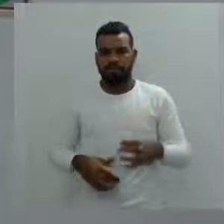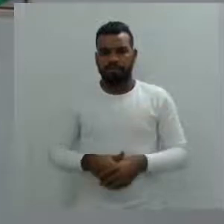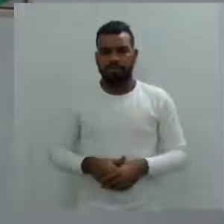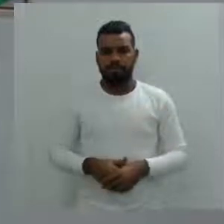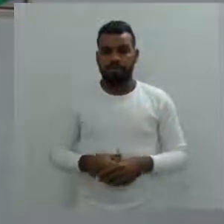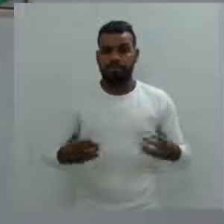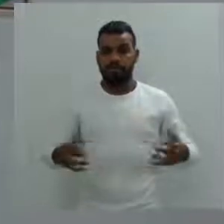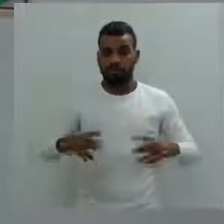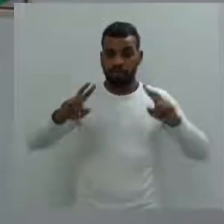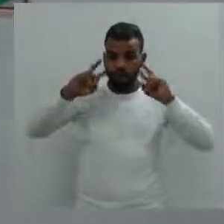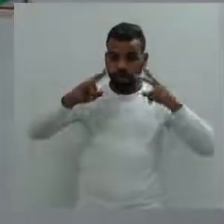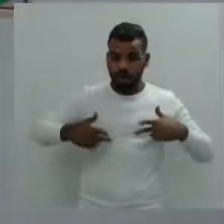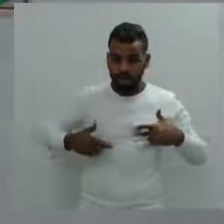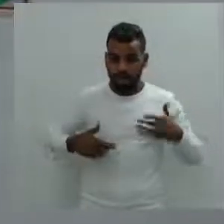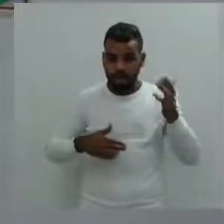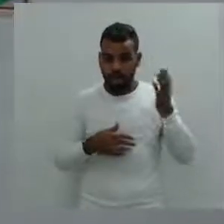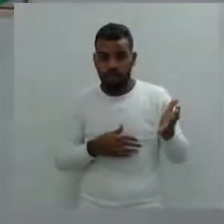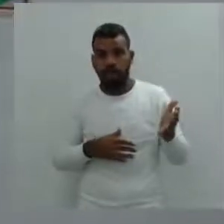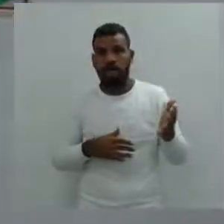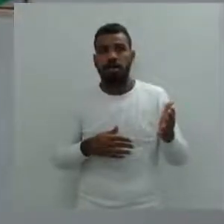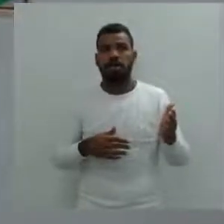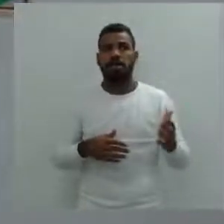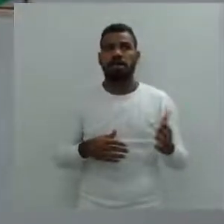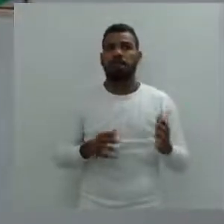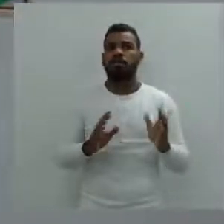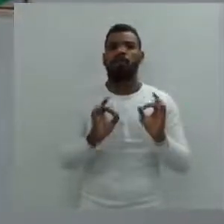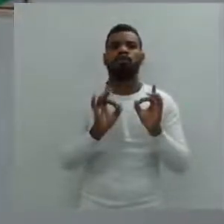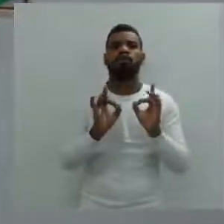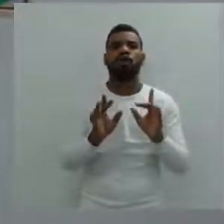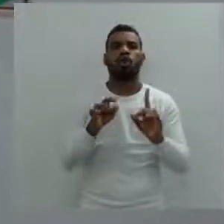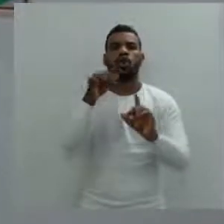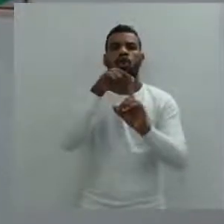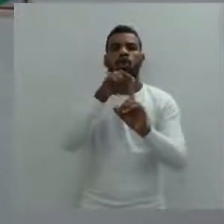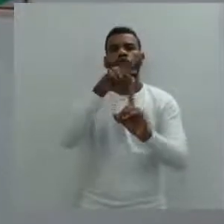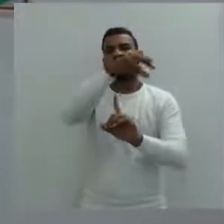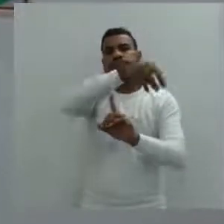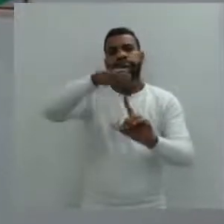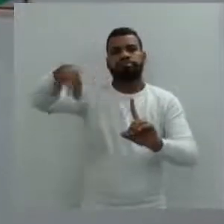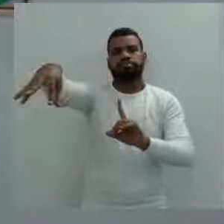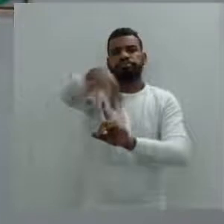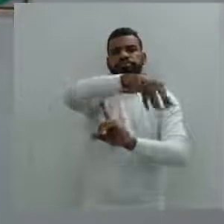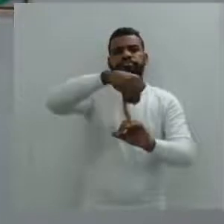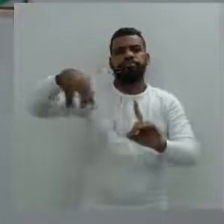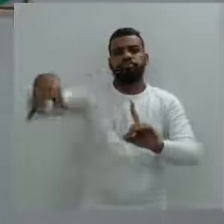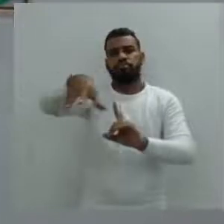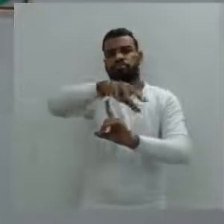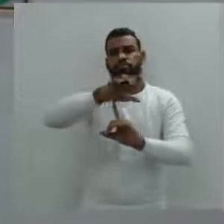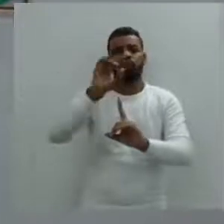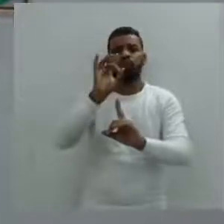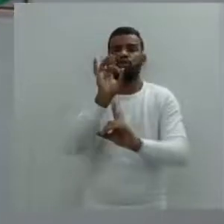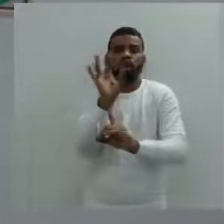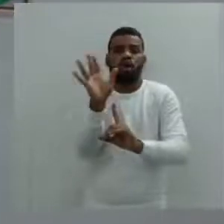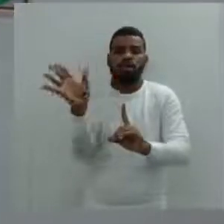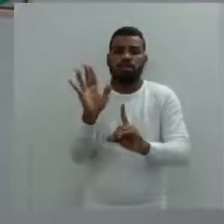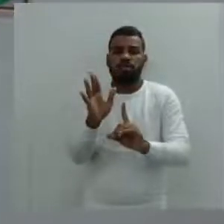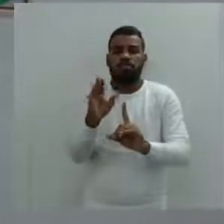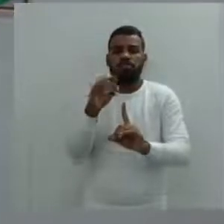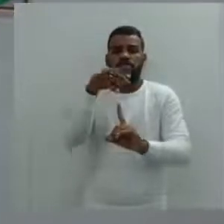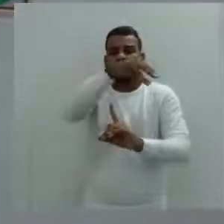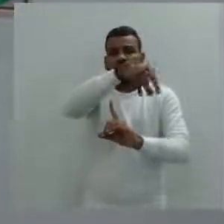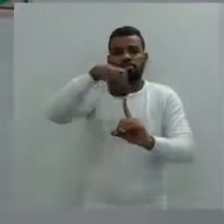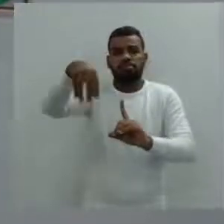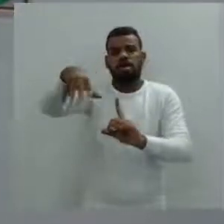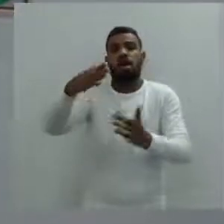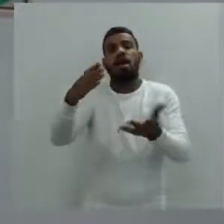ser humano nessa fase, ele vai ser só apenas um interventor, tá certo? Ele vai simplesmente intervir em